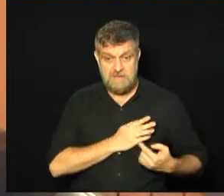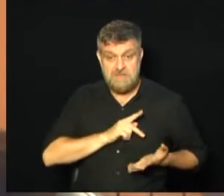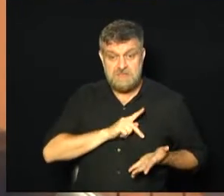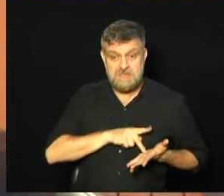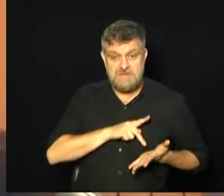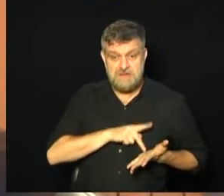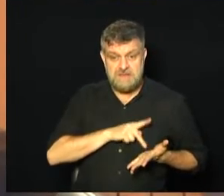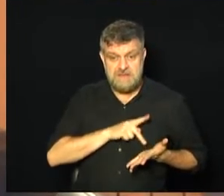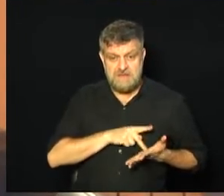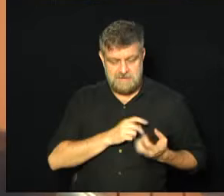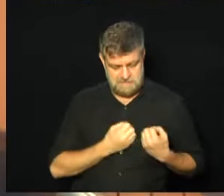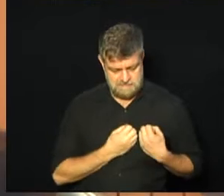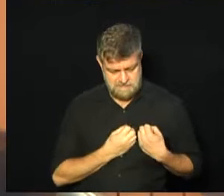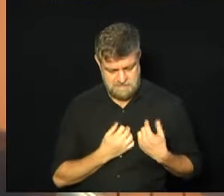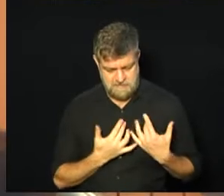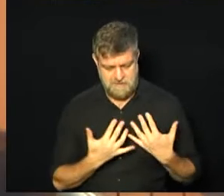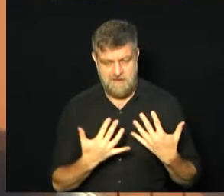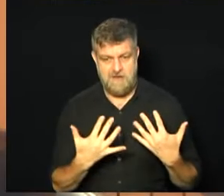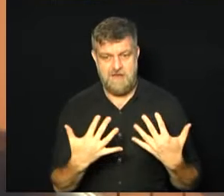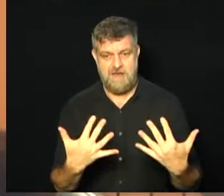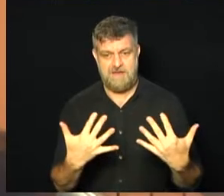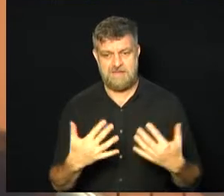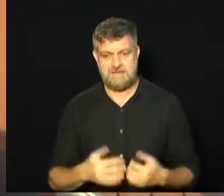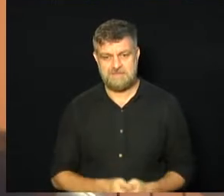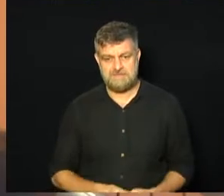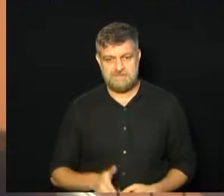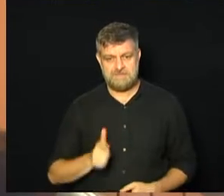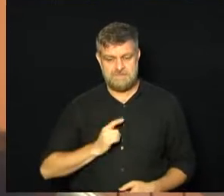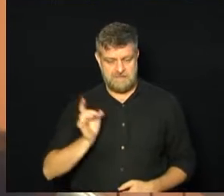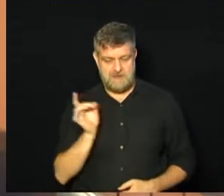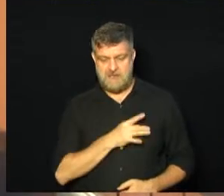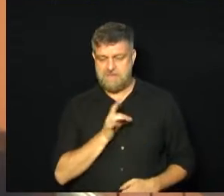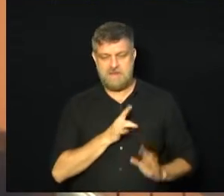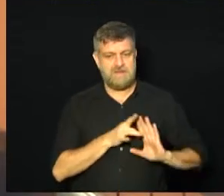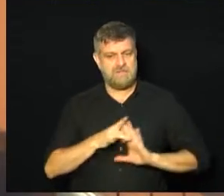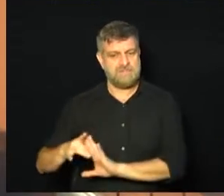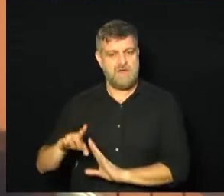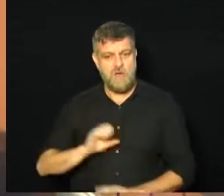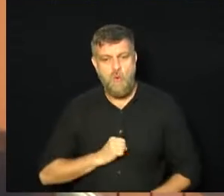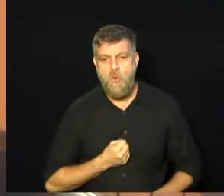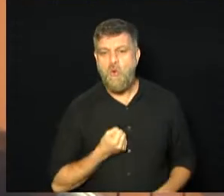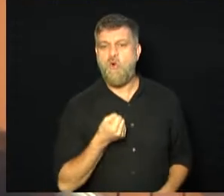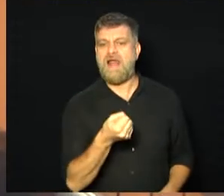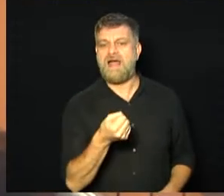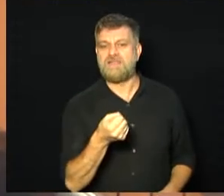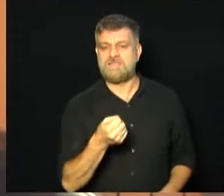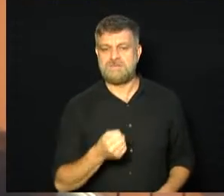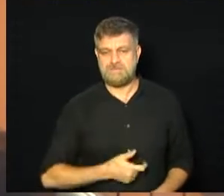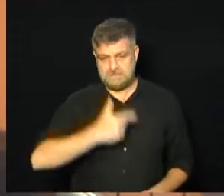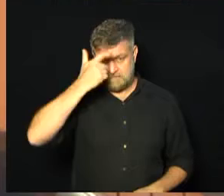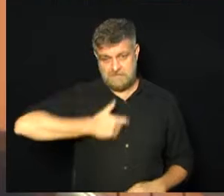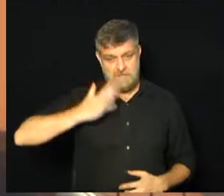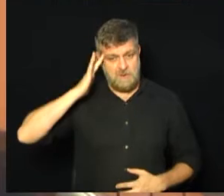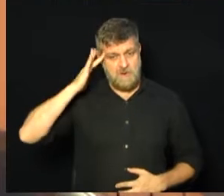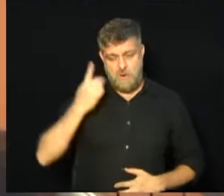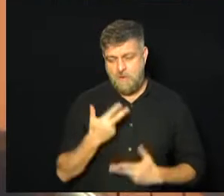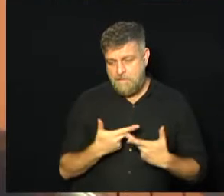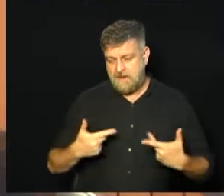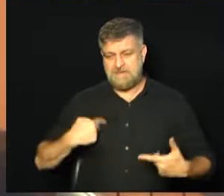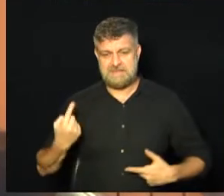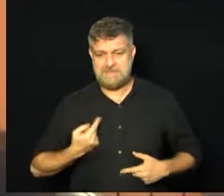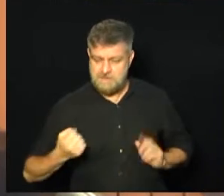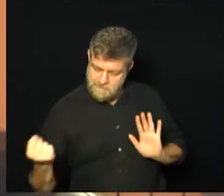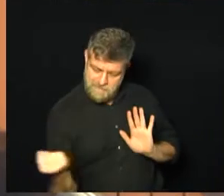verdadeiro e possa falar sem medo e com a coragem, né? Eu acho que tem uma coisa que nos